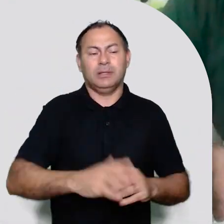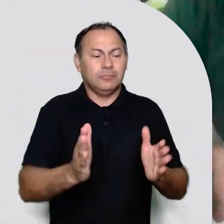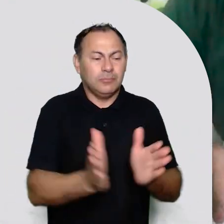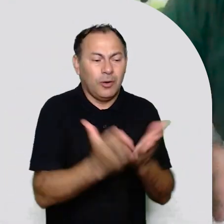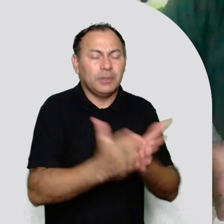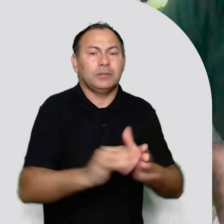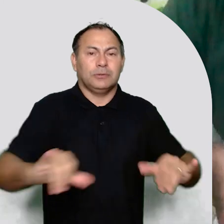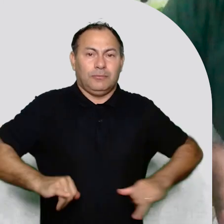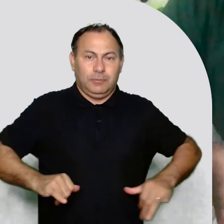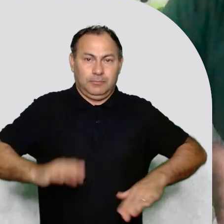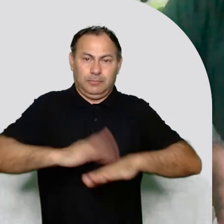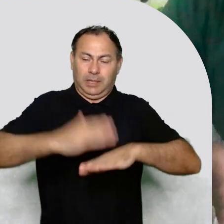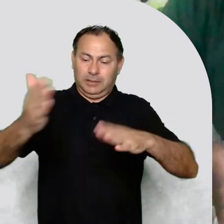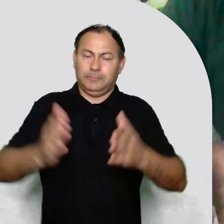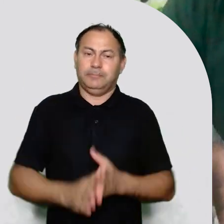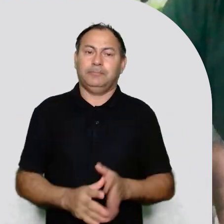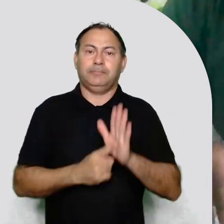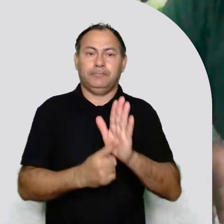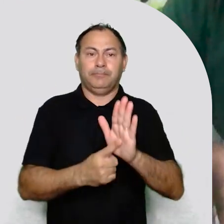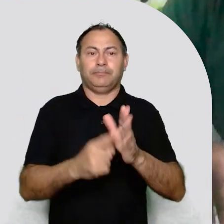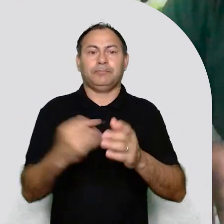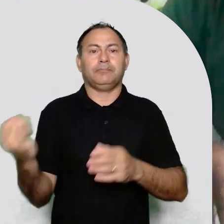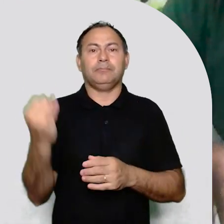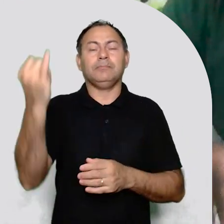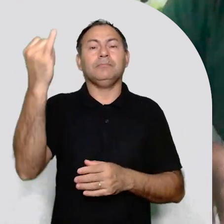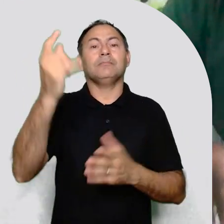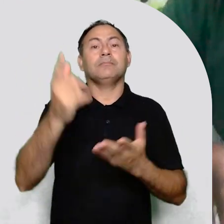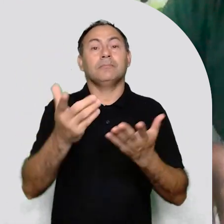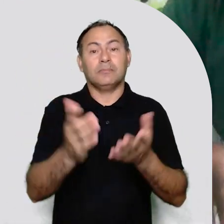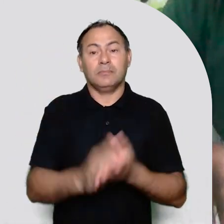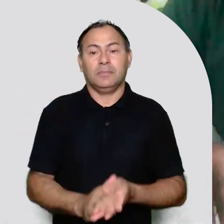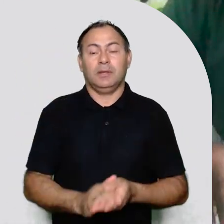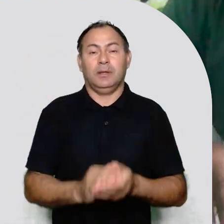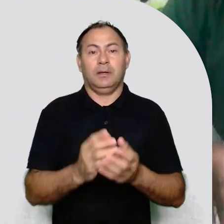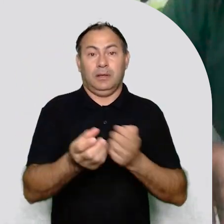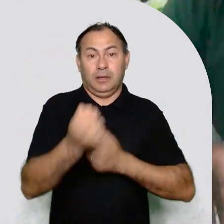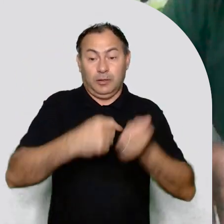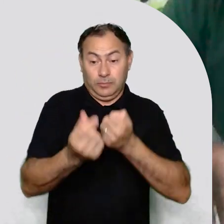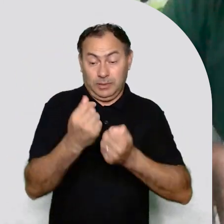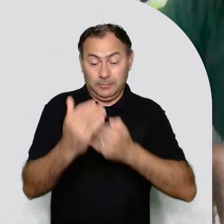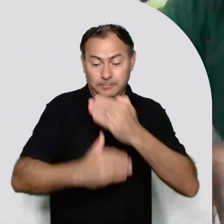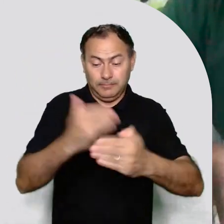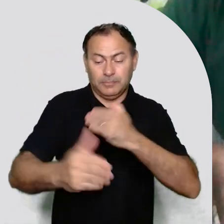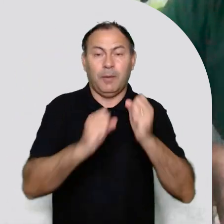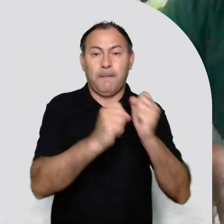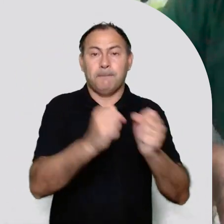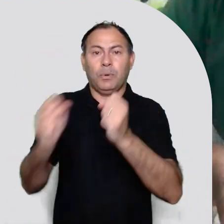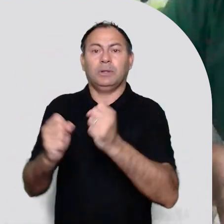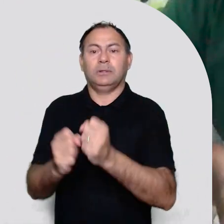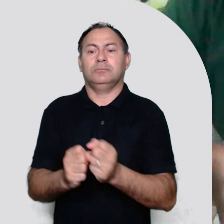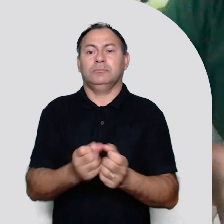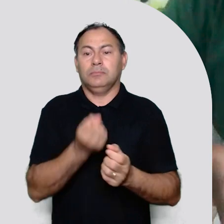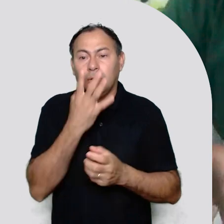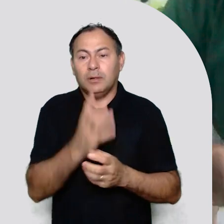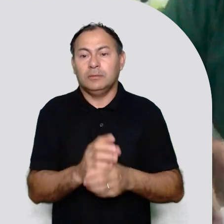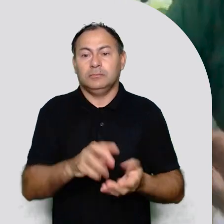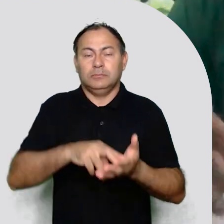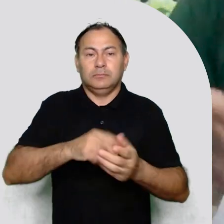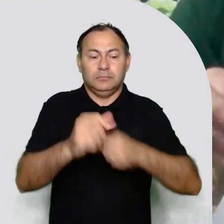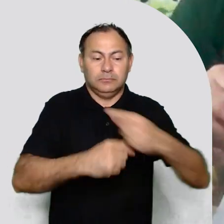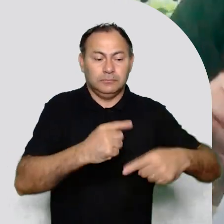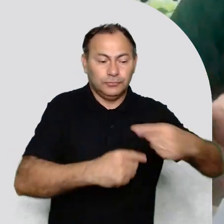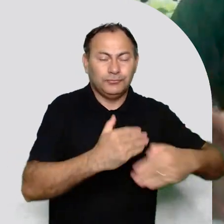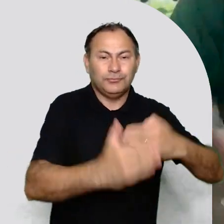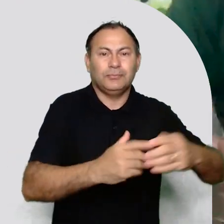sofram mais, tá? Então, esse é um indicativo muito importante. Então, as economias desenvolvidas têm um poder substancial para manipular